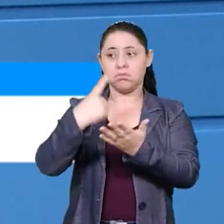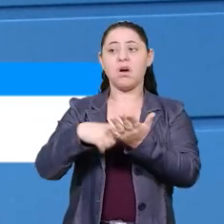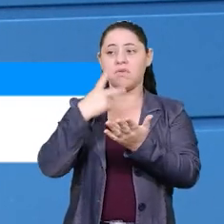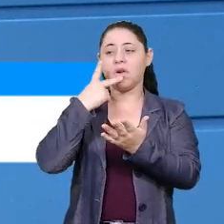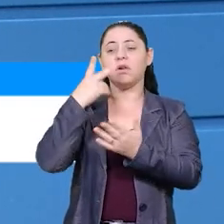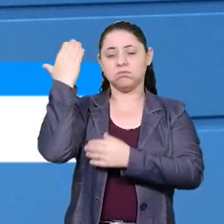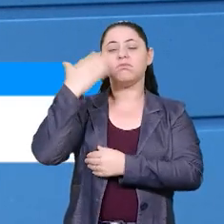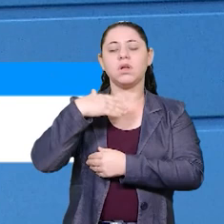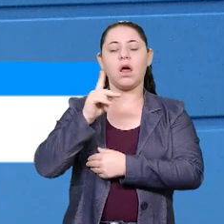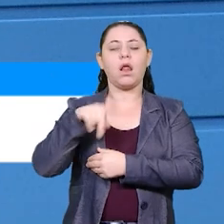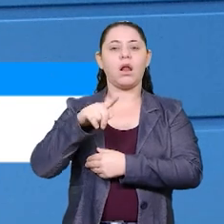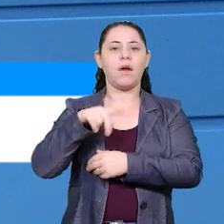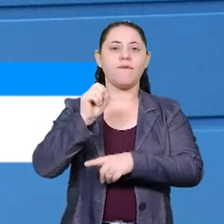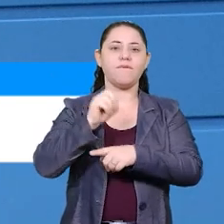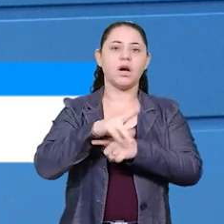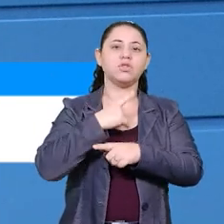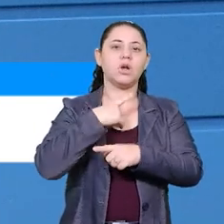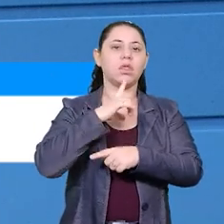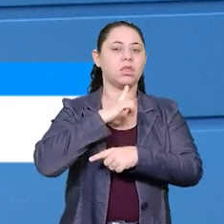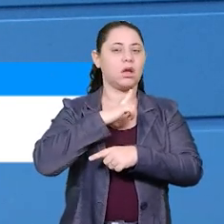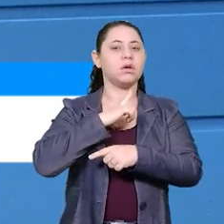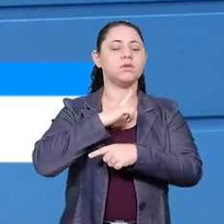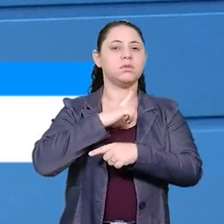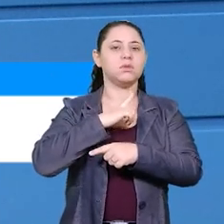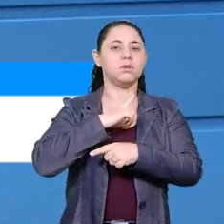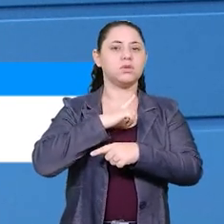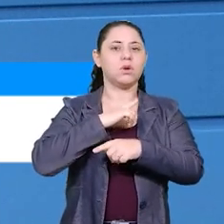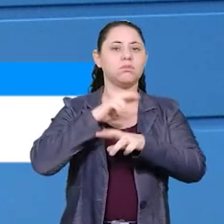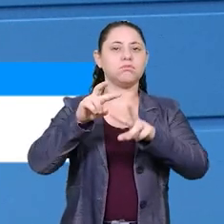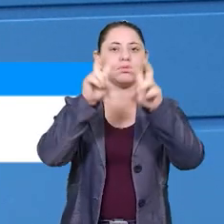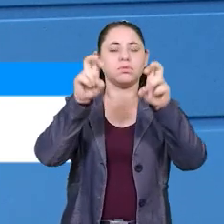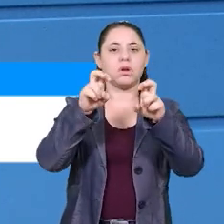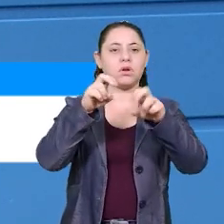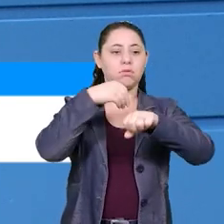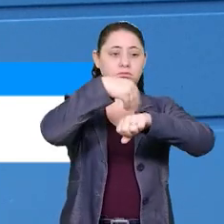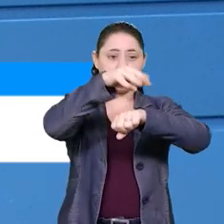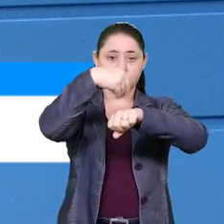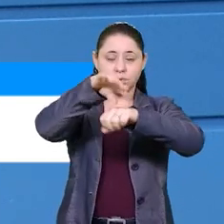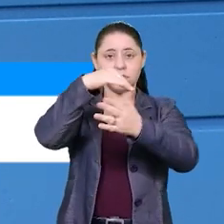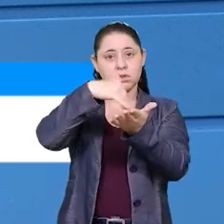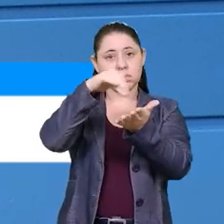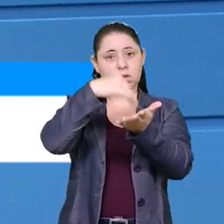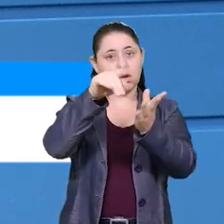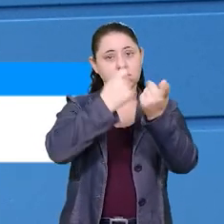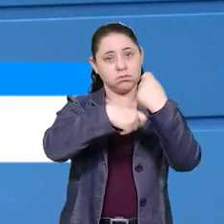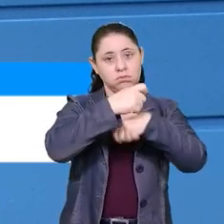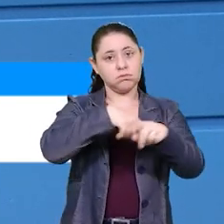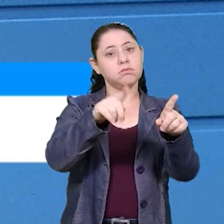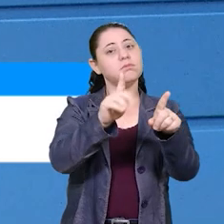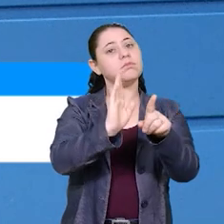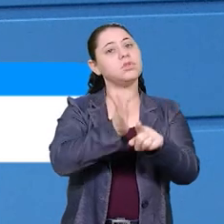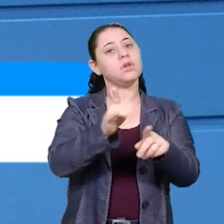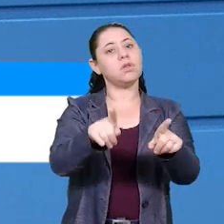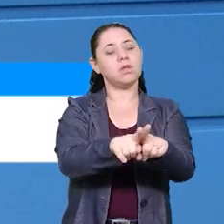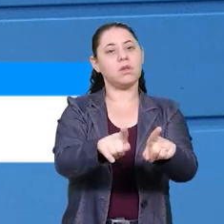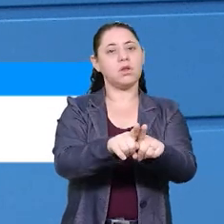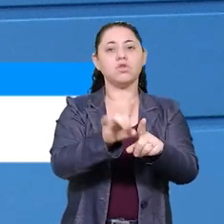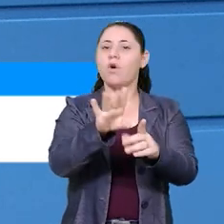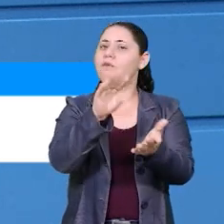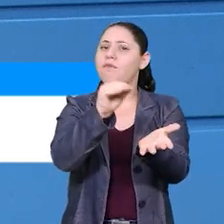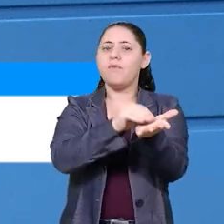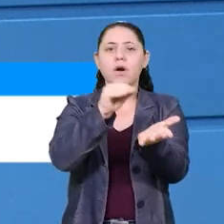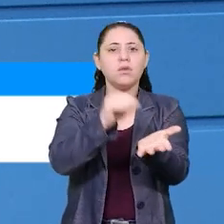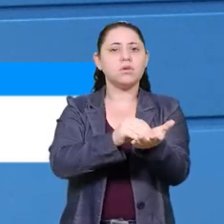me confirmou que as vagas já estão disponibilizadas e já encaminhou para a secretaria de administração